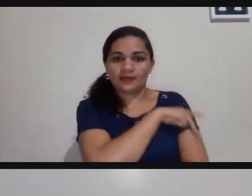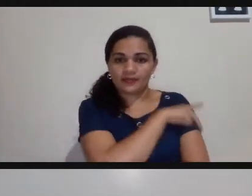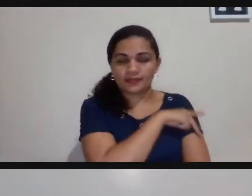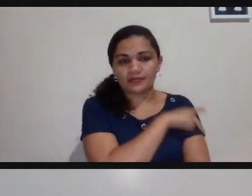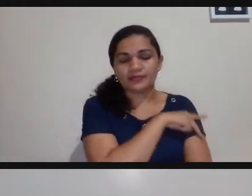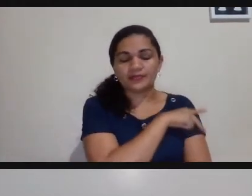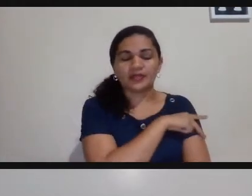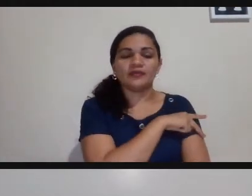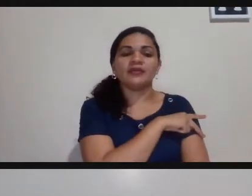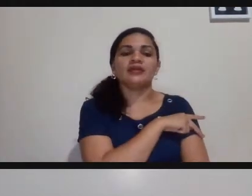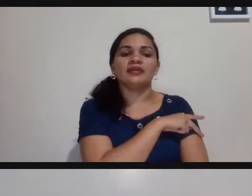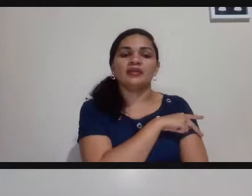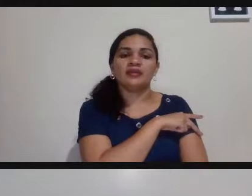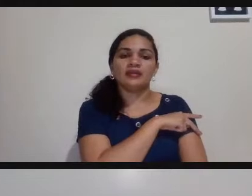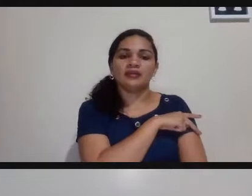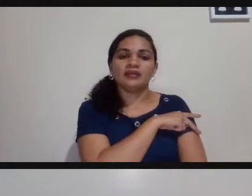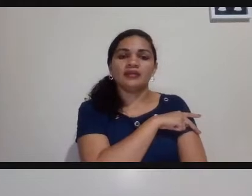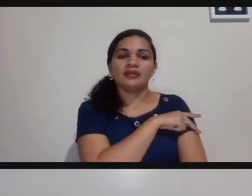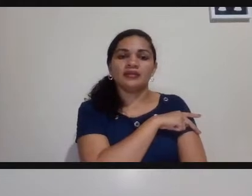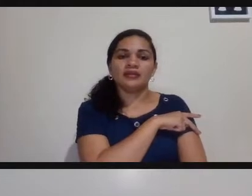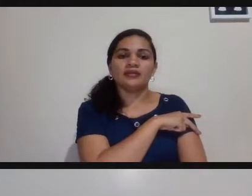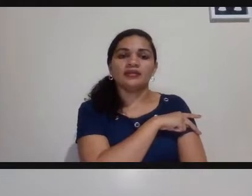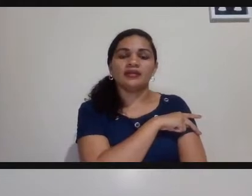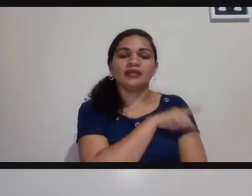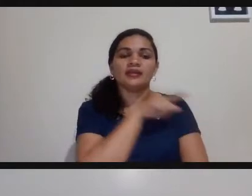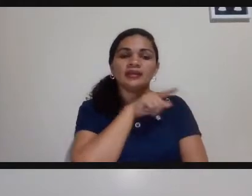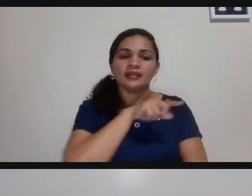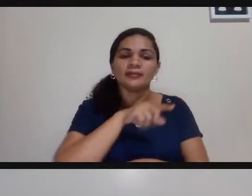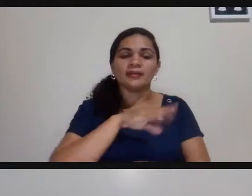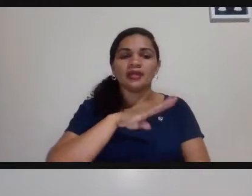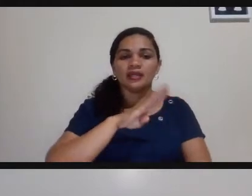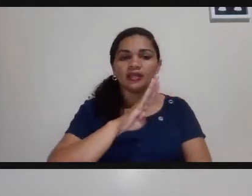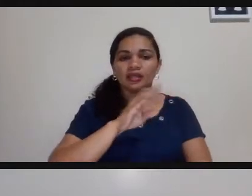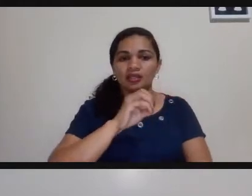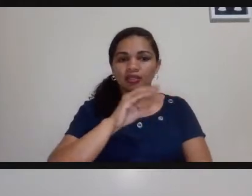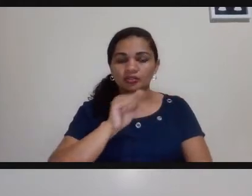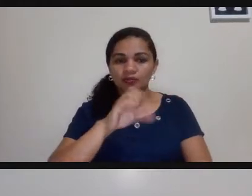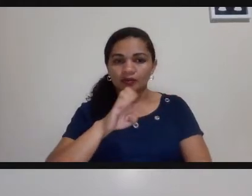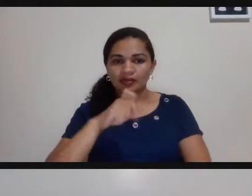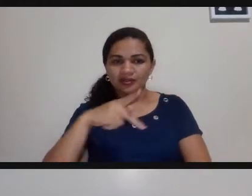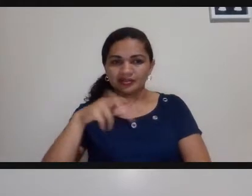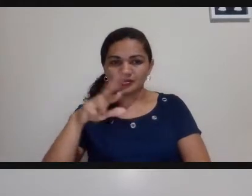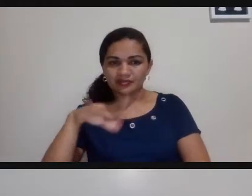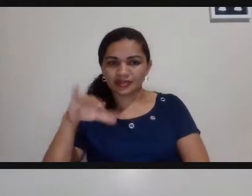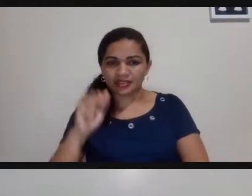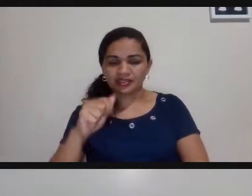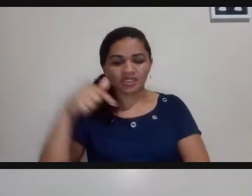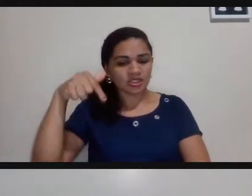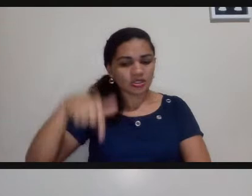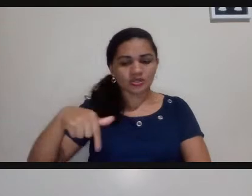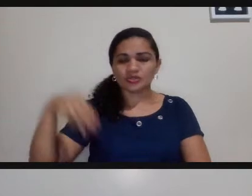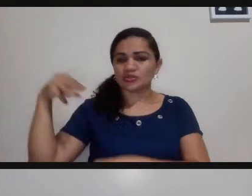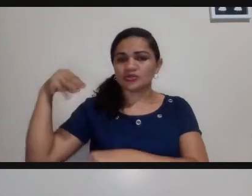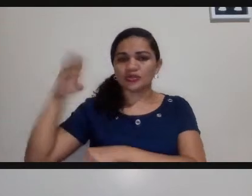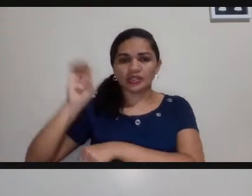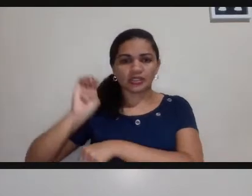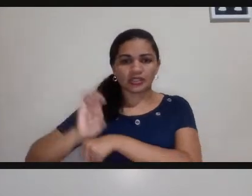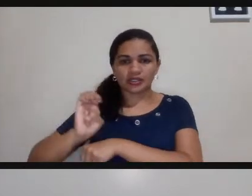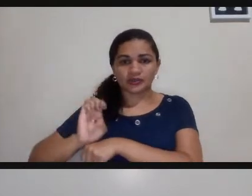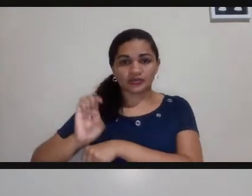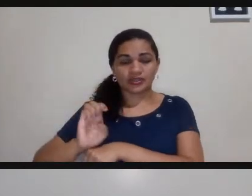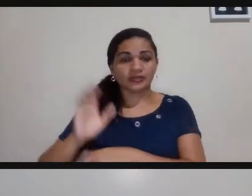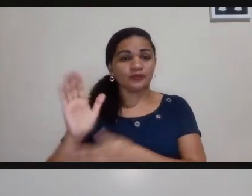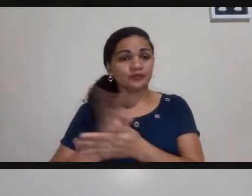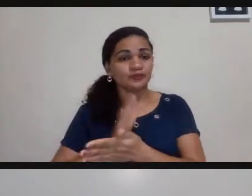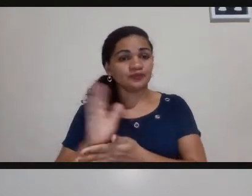divisas né Por causa da hidrelétrica de Boa Esperança ela não o nosso estado e por isso também que muito das